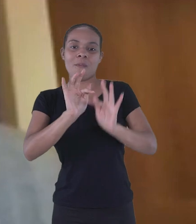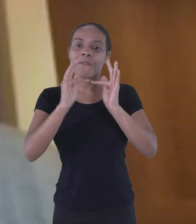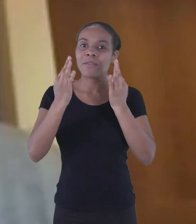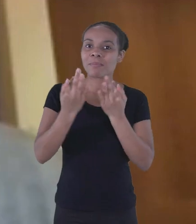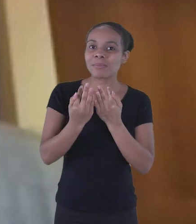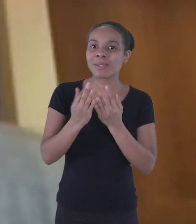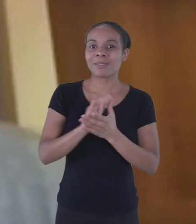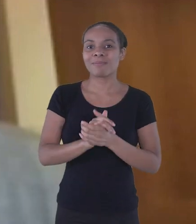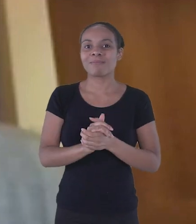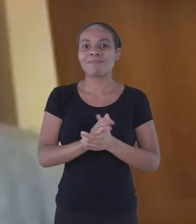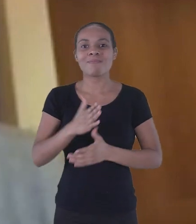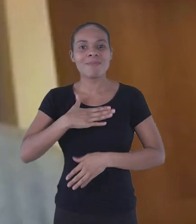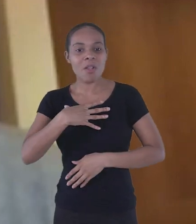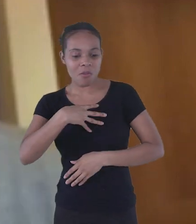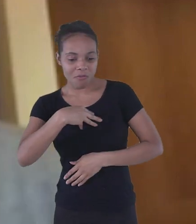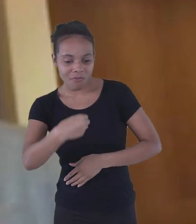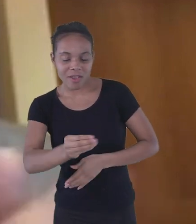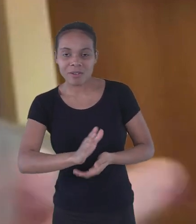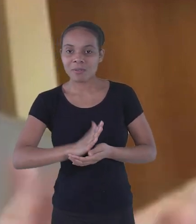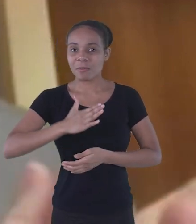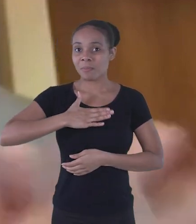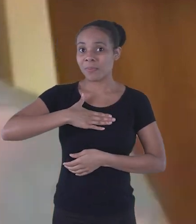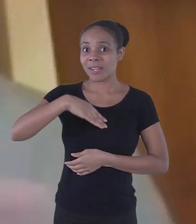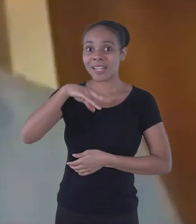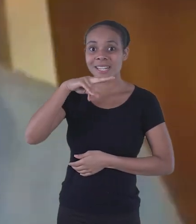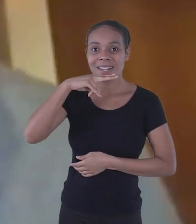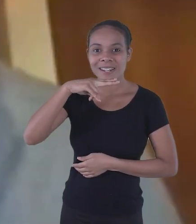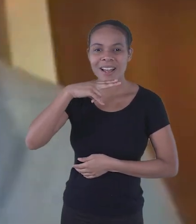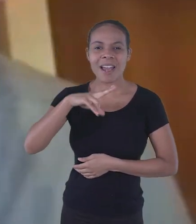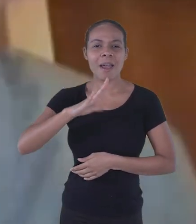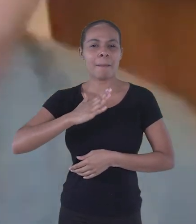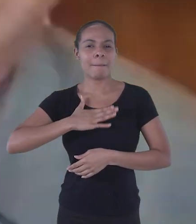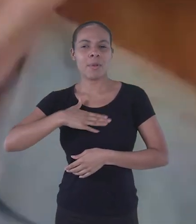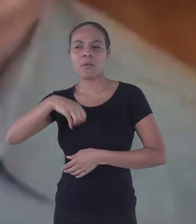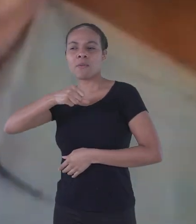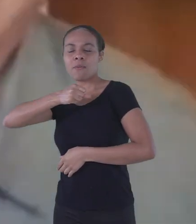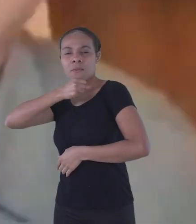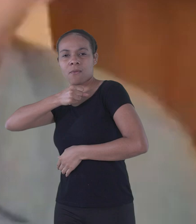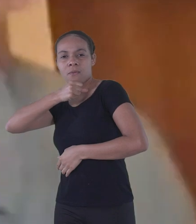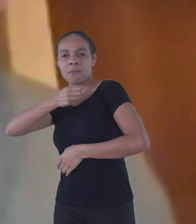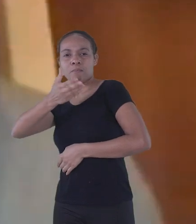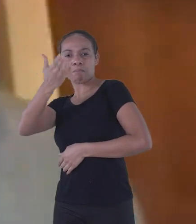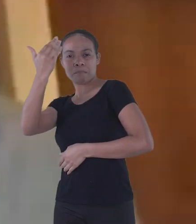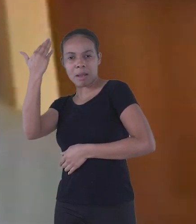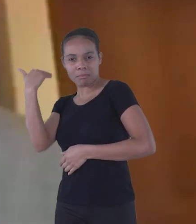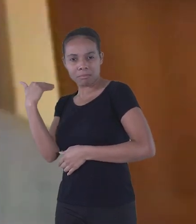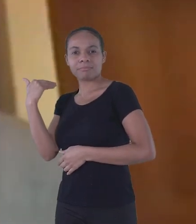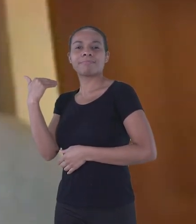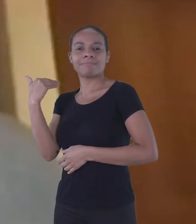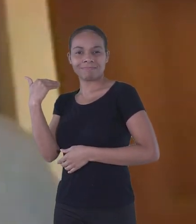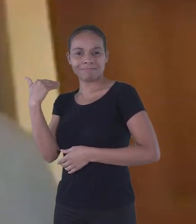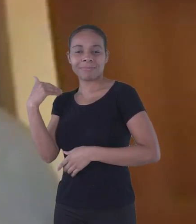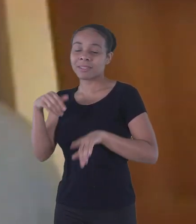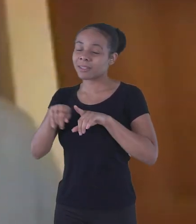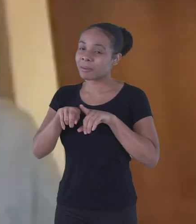filhos e netas, e de amor aos meus pais e meus avós.